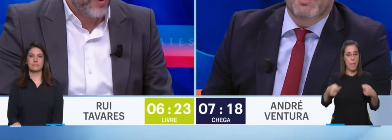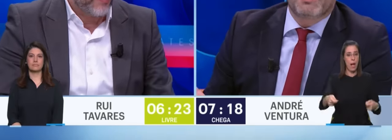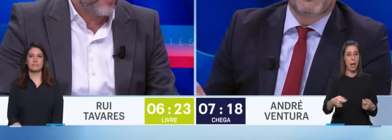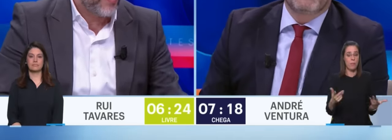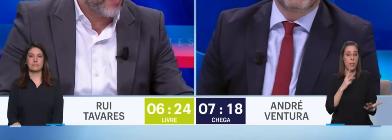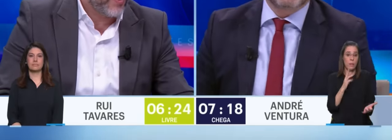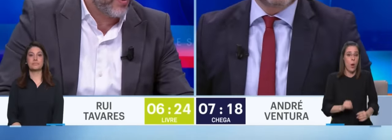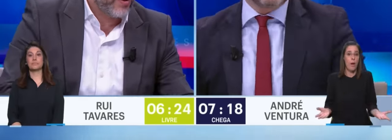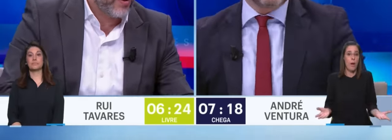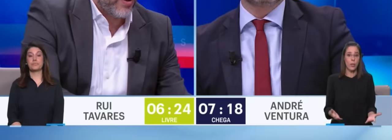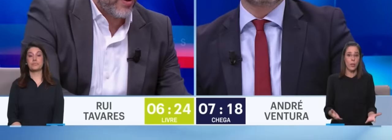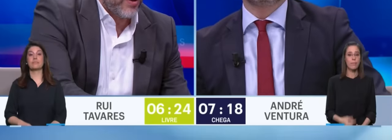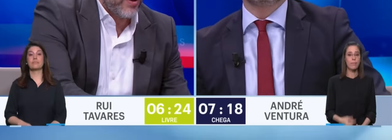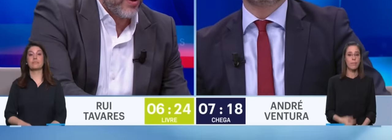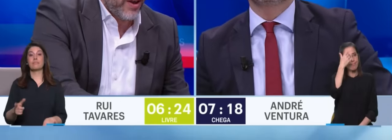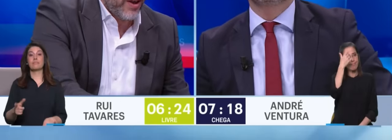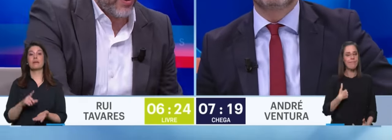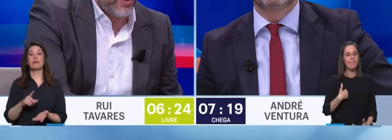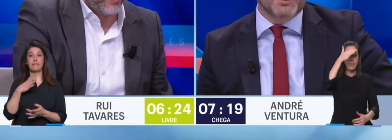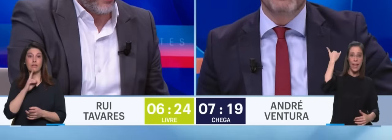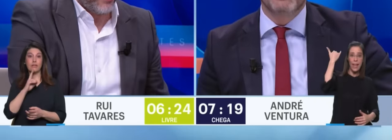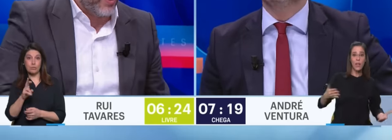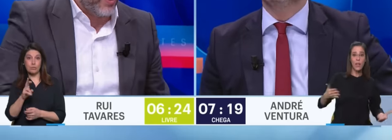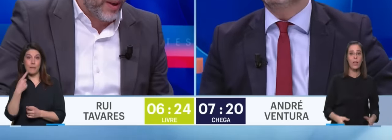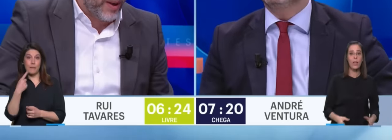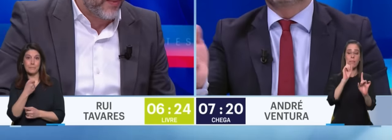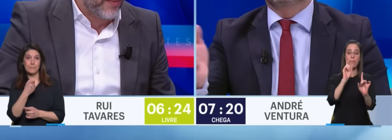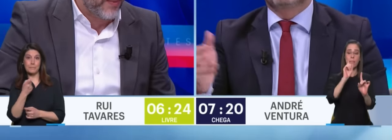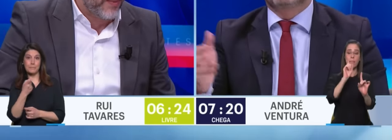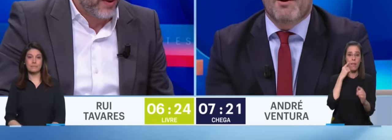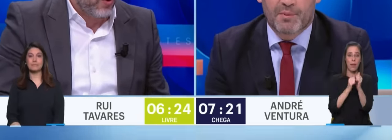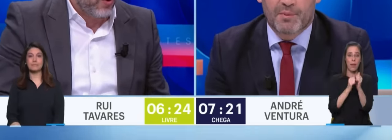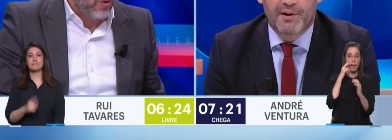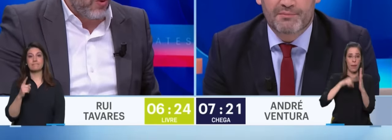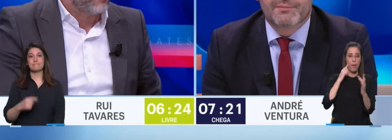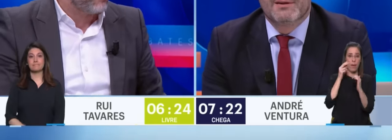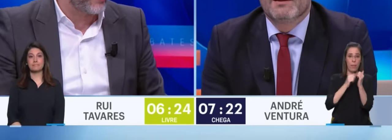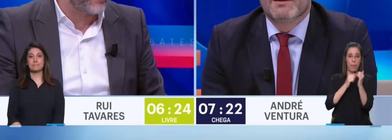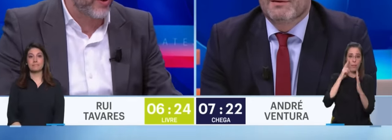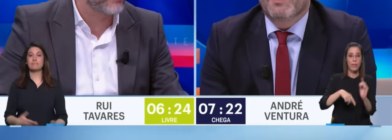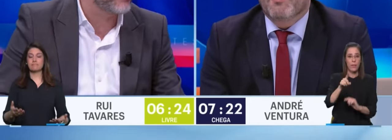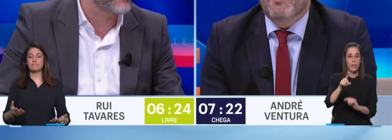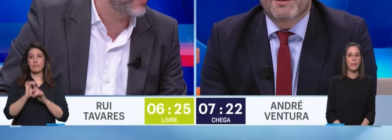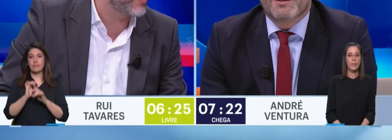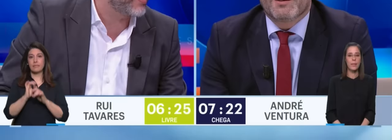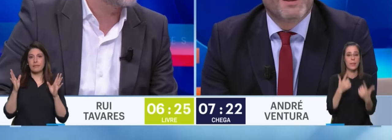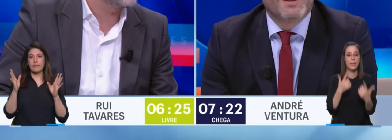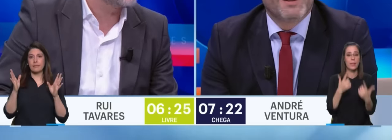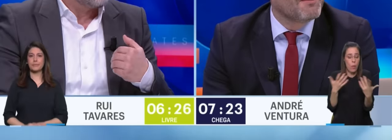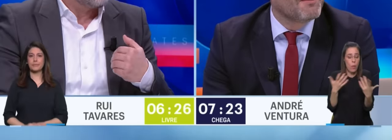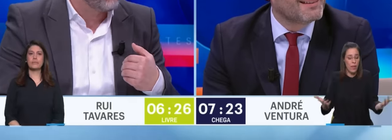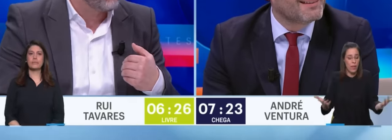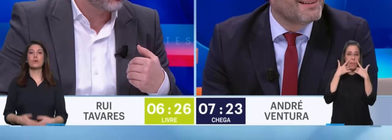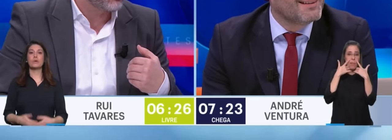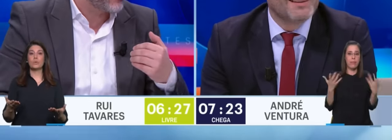prescrição responder eu compreendo que é difícil mas devia tem que ir ver os papéis é melhor ver os papéis mesmo como é evidente